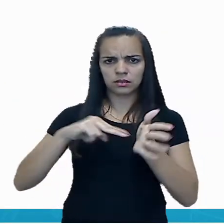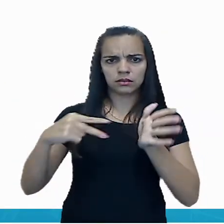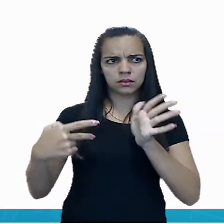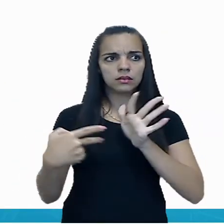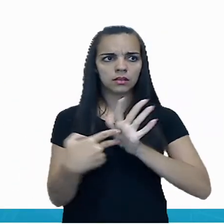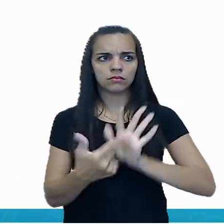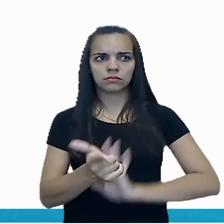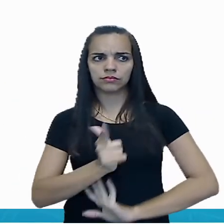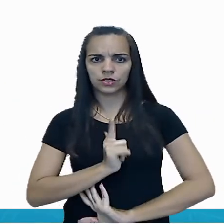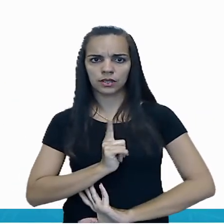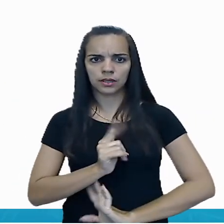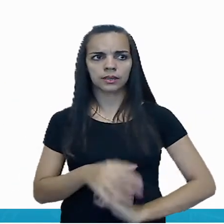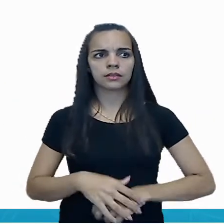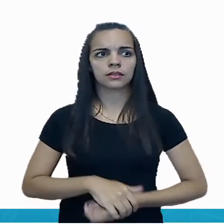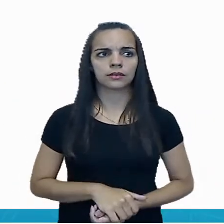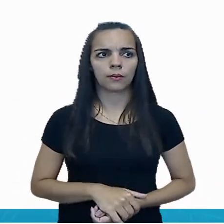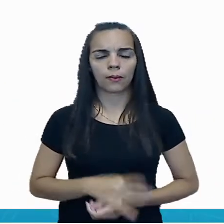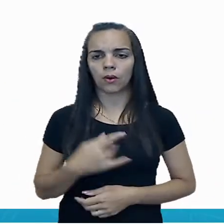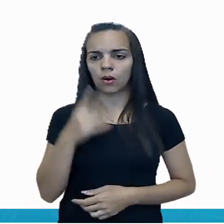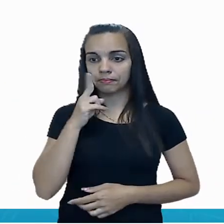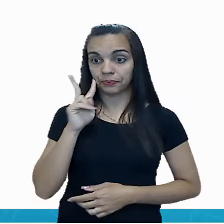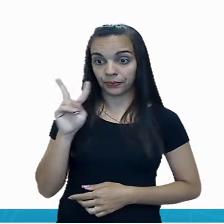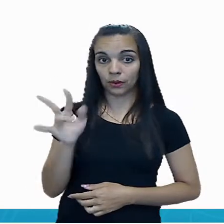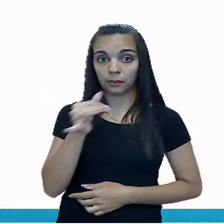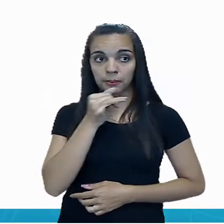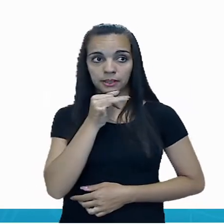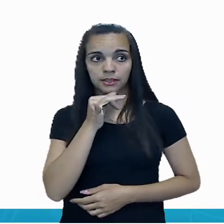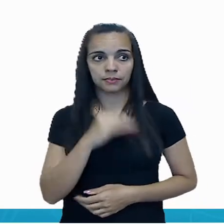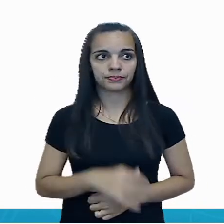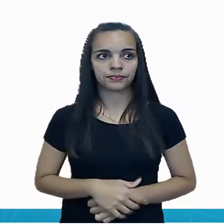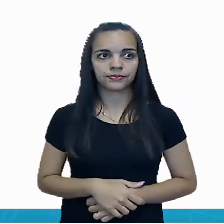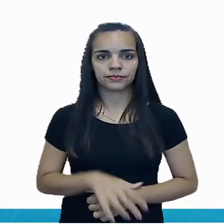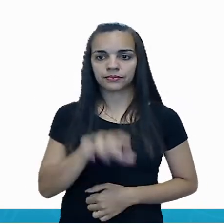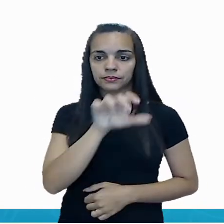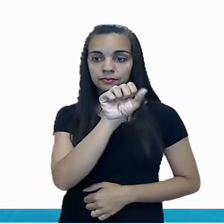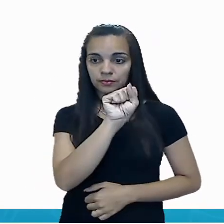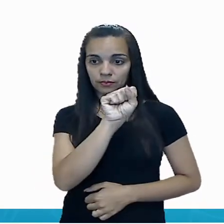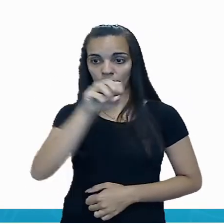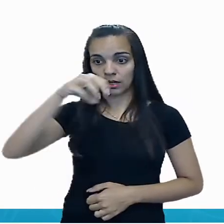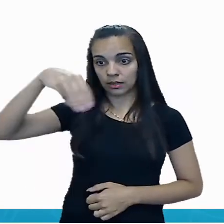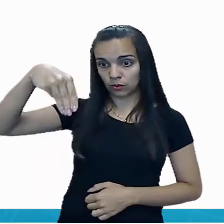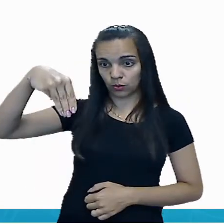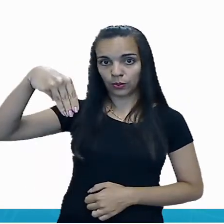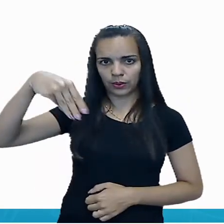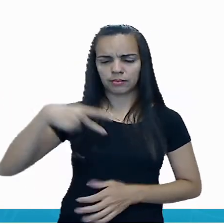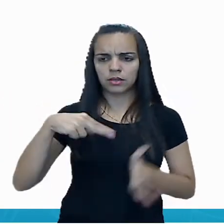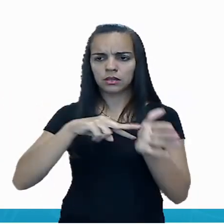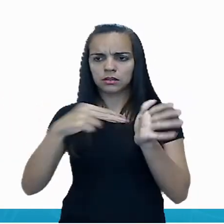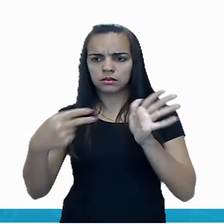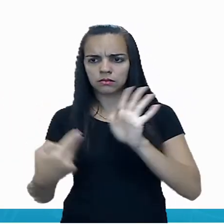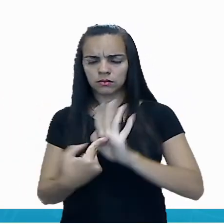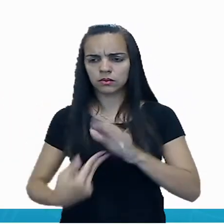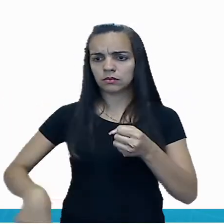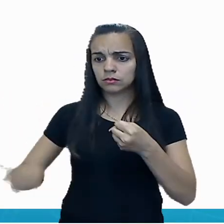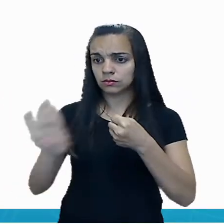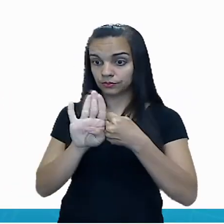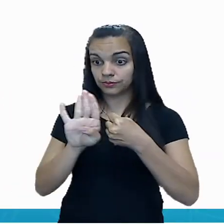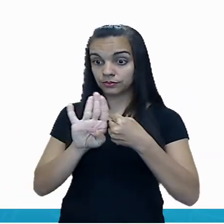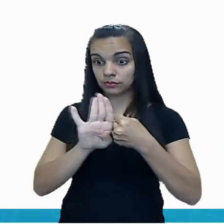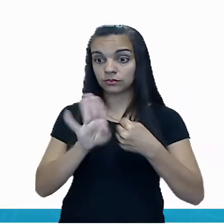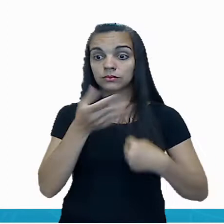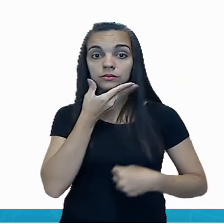significado muito importante. Olha aqui, observem. O S e o M significa que é um substantivo